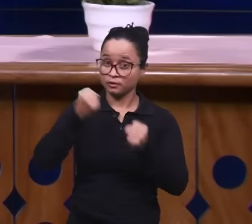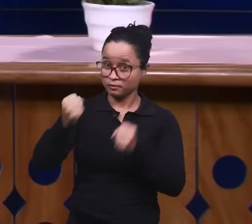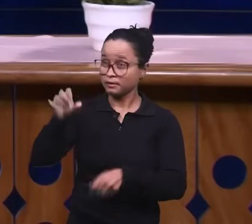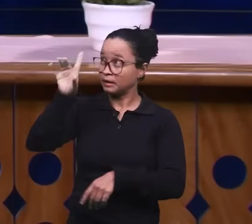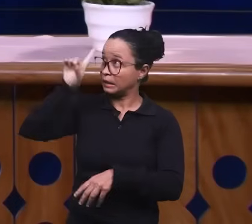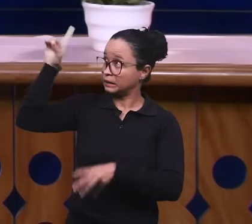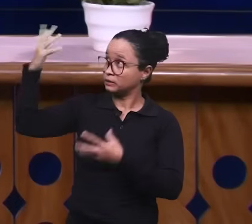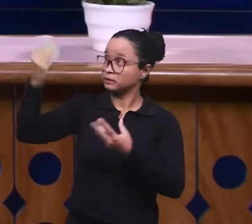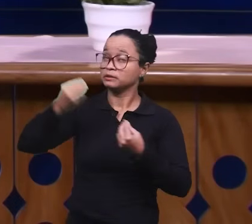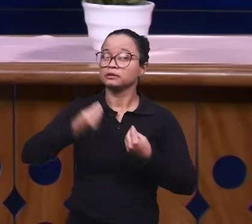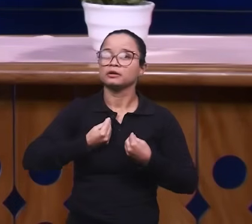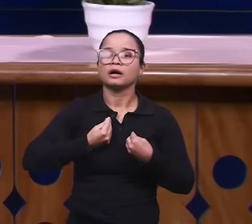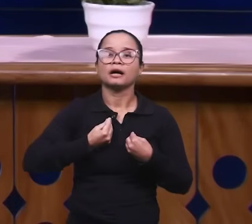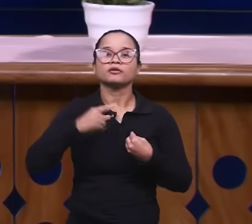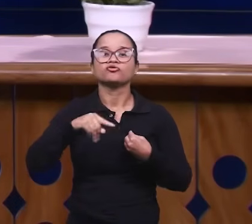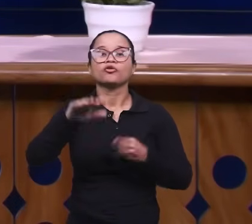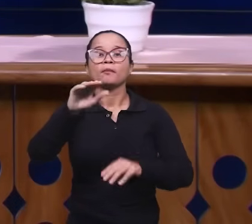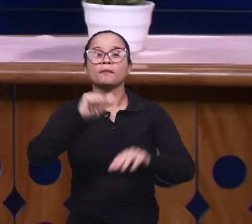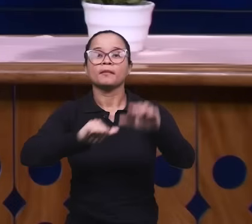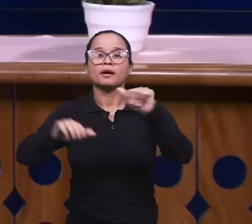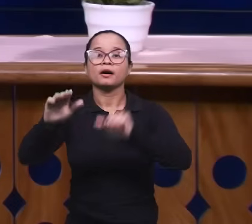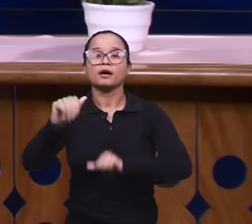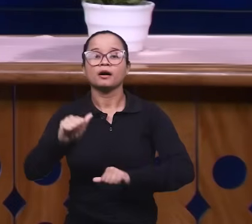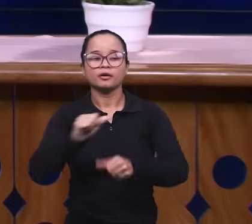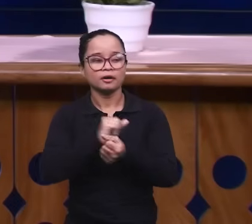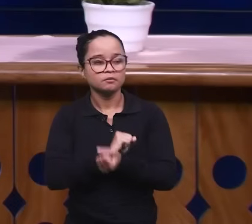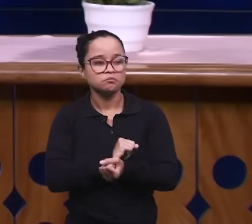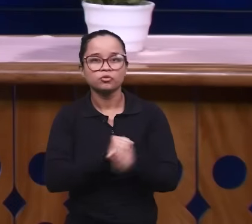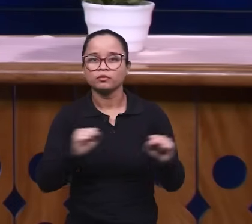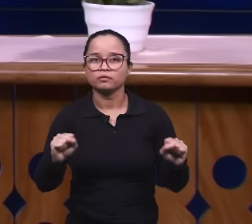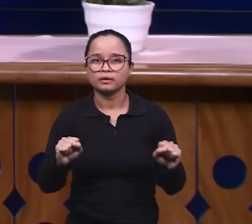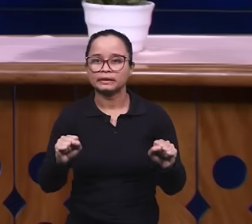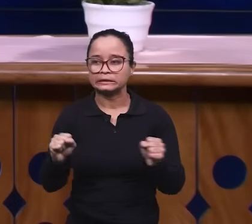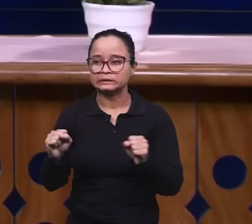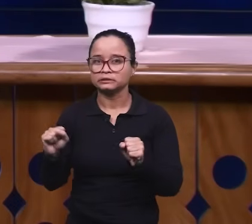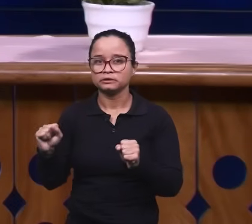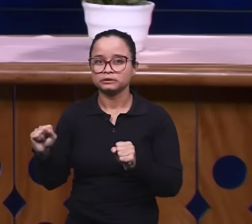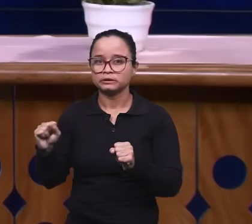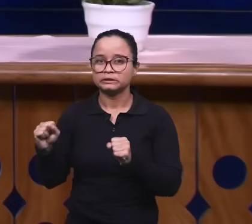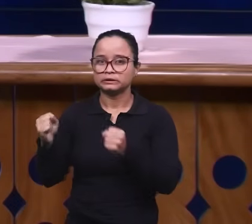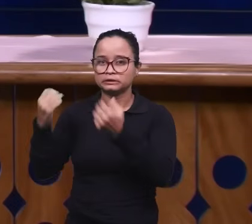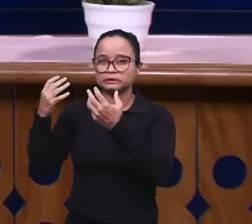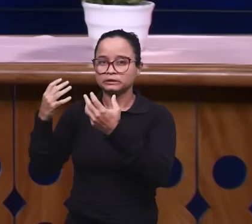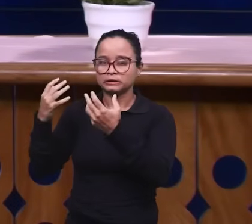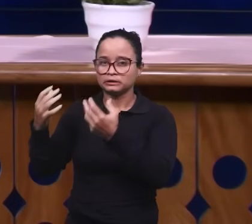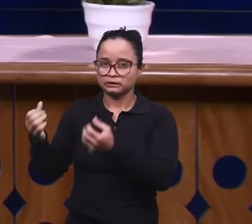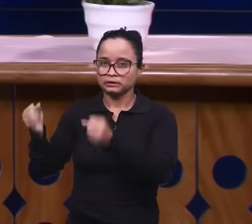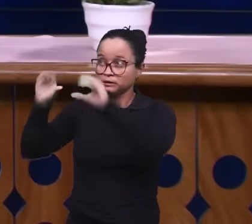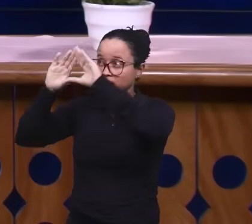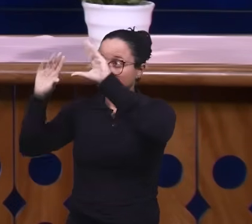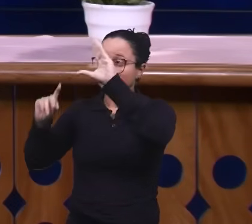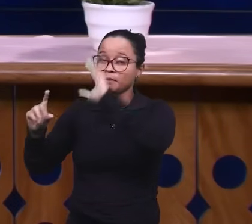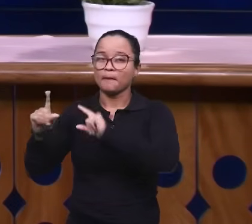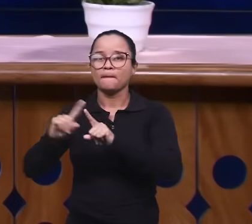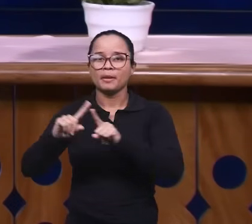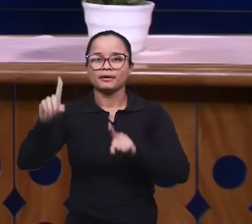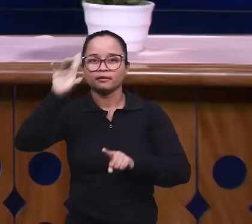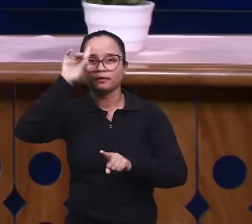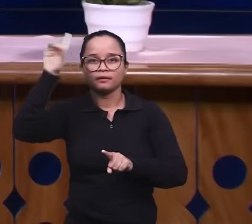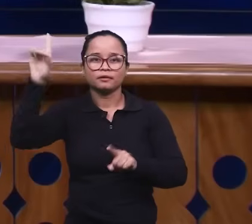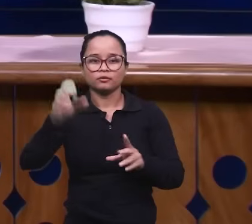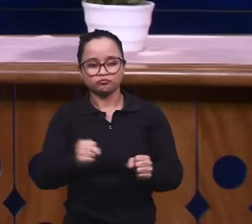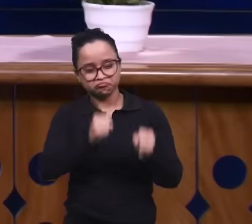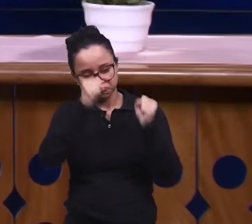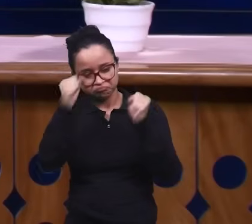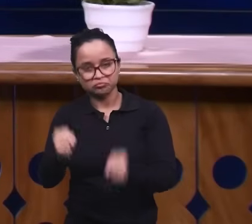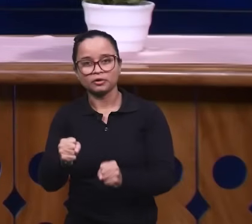deu, a ponto de chamar aqueles que seriam impossíveis de receber o reino de Deus, mas que essa providência grandiosa tem o poder